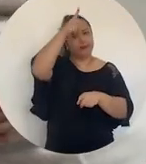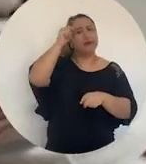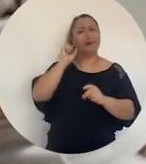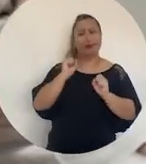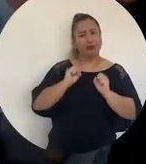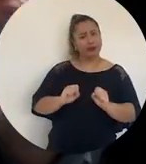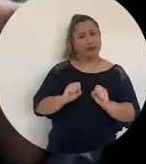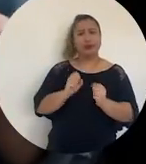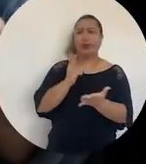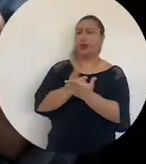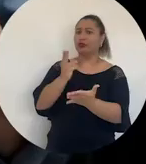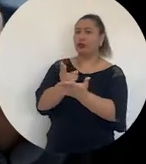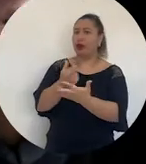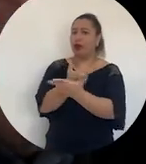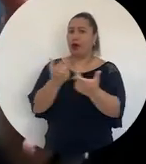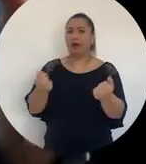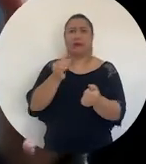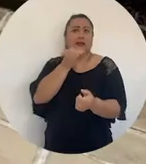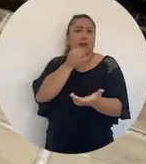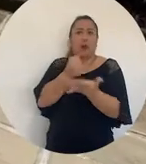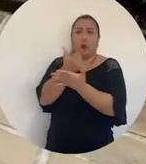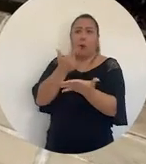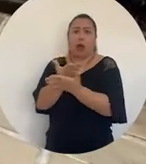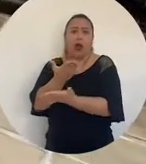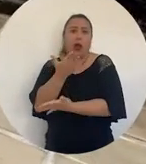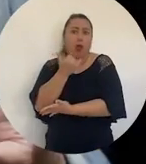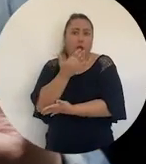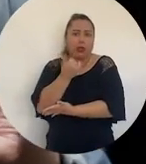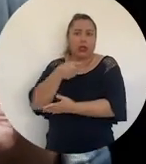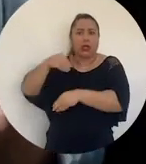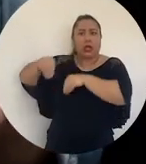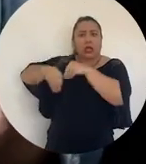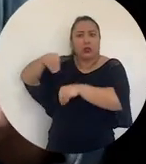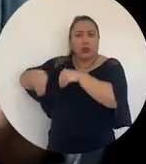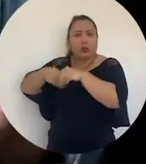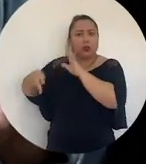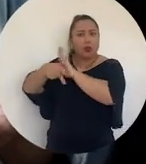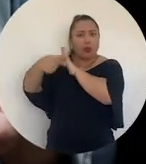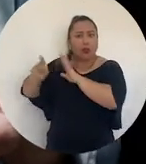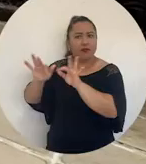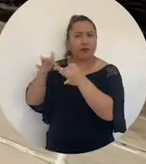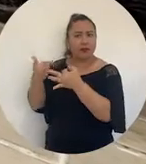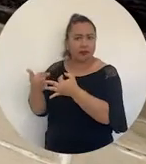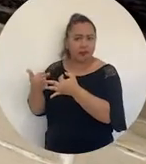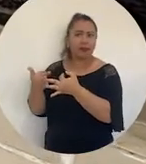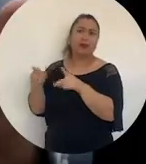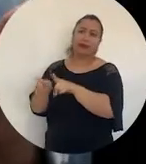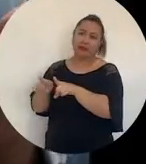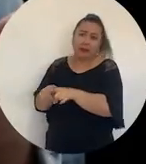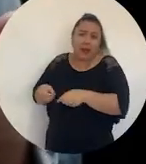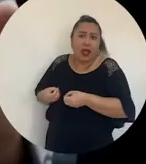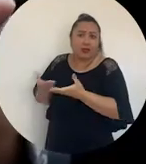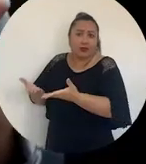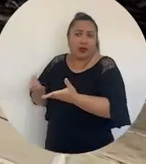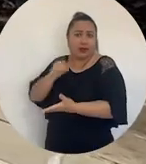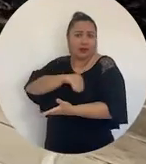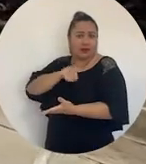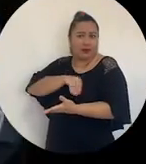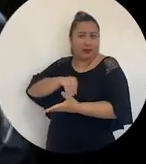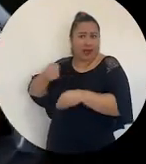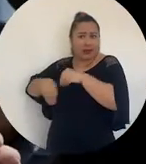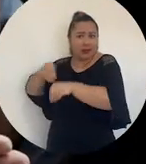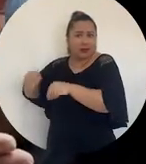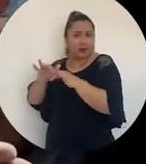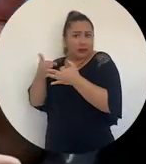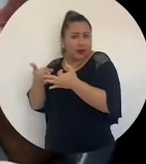tinha coisas que poderiam ter sido feitas pela prefeitura. Podiam ter continuado as compras dos gêneros alimentícios, dos agricultores familiares, que daí